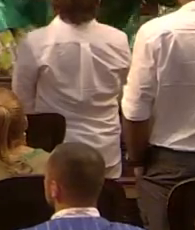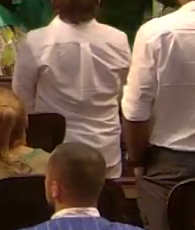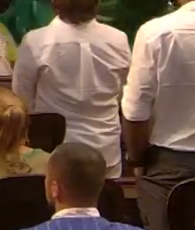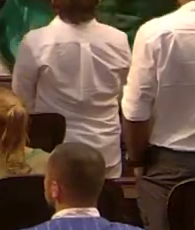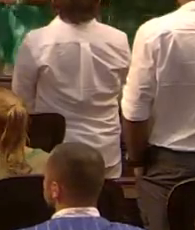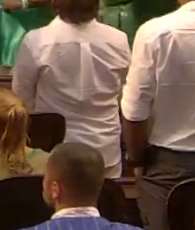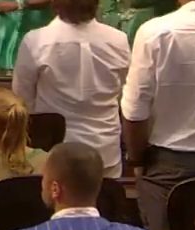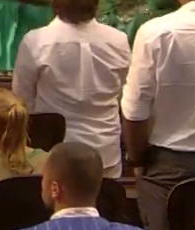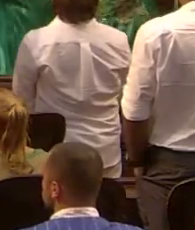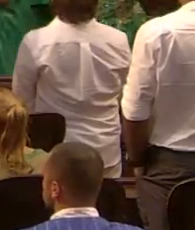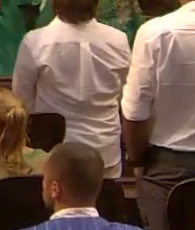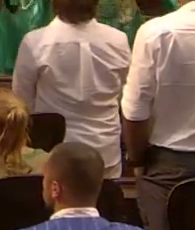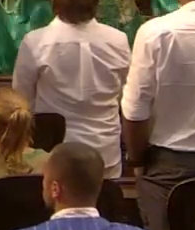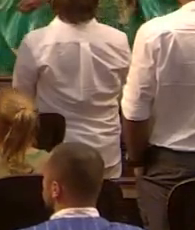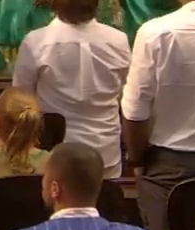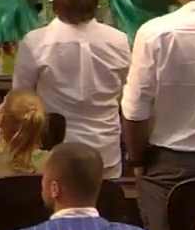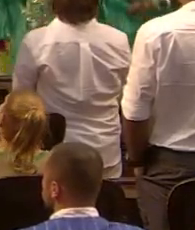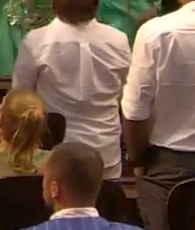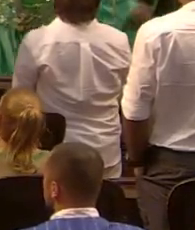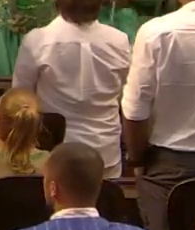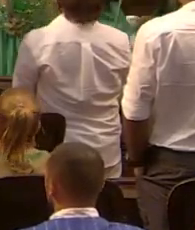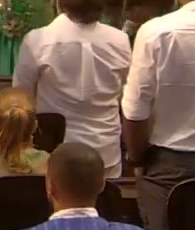vou colher meu dia de opa.